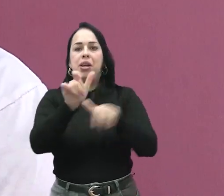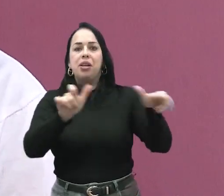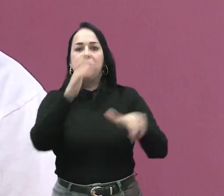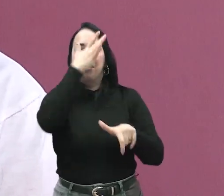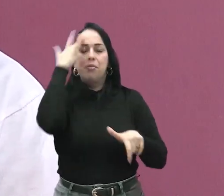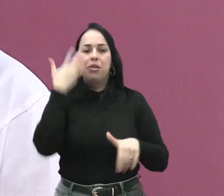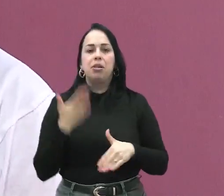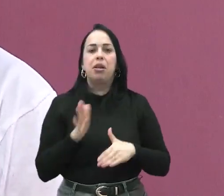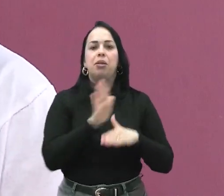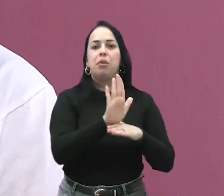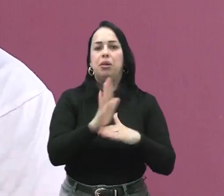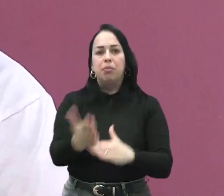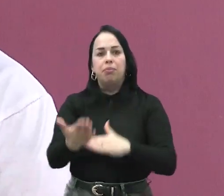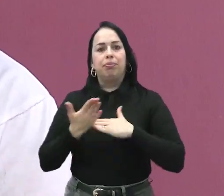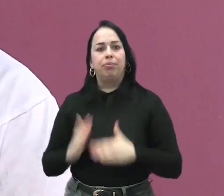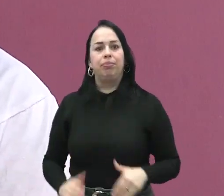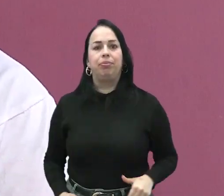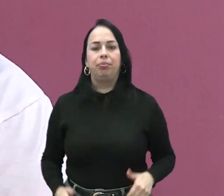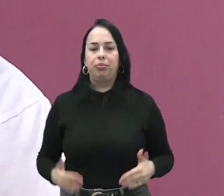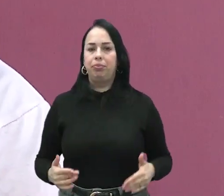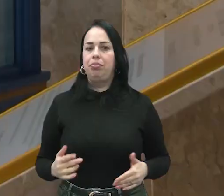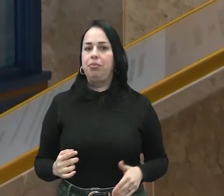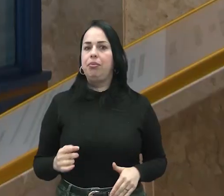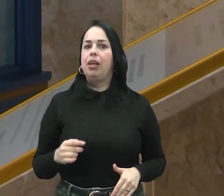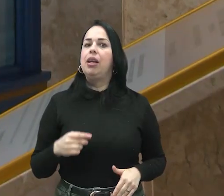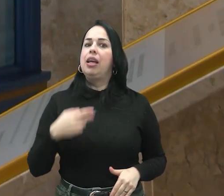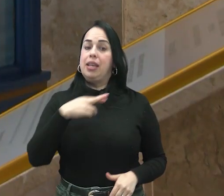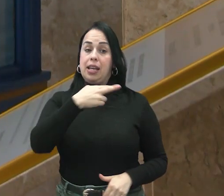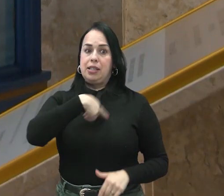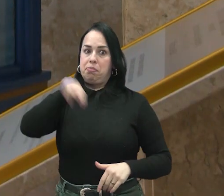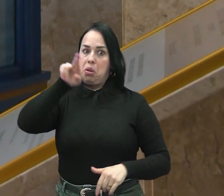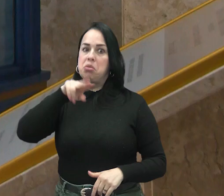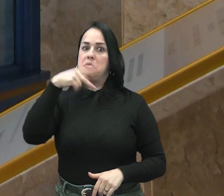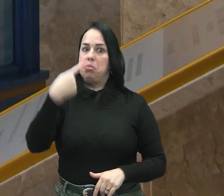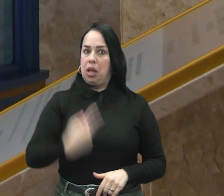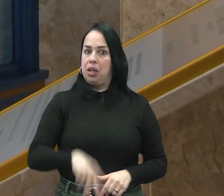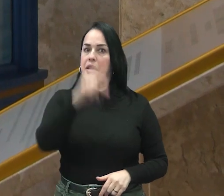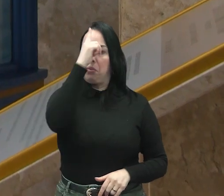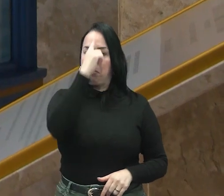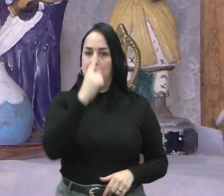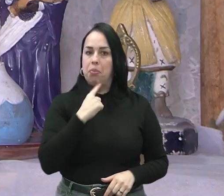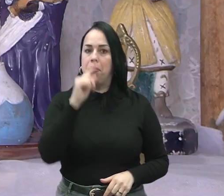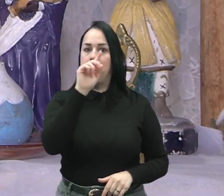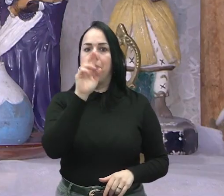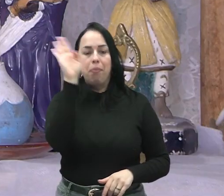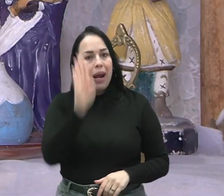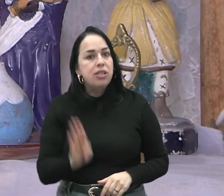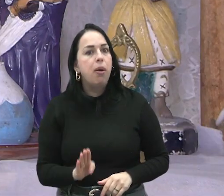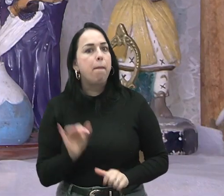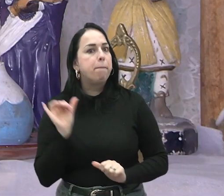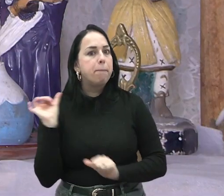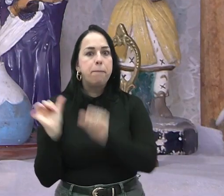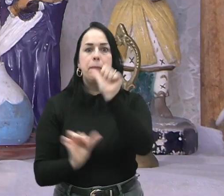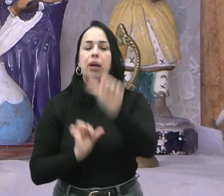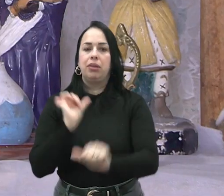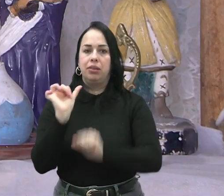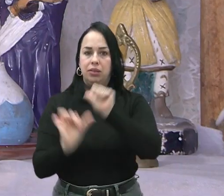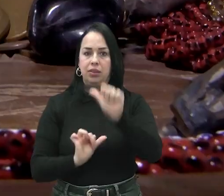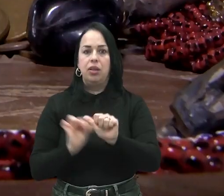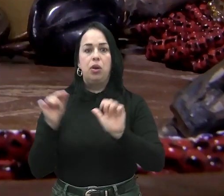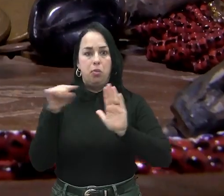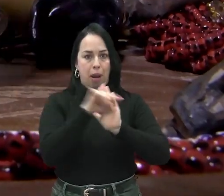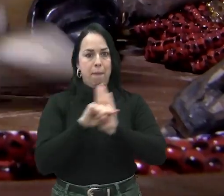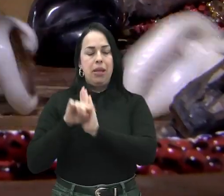né, as pessoas, porque é ajudando que a gente é ajudado. E o perfil religioso da população brasileira apresentou mudanças